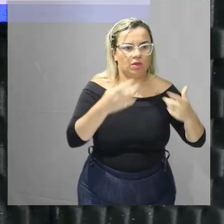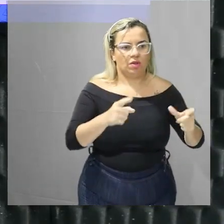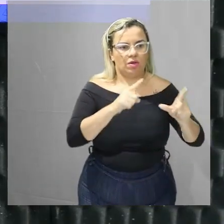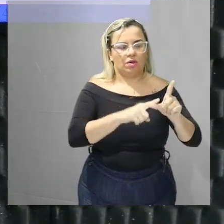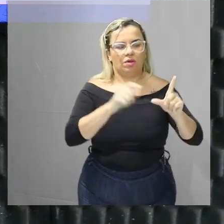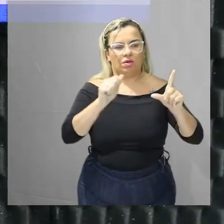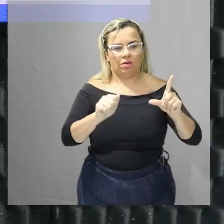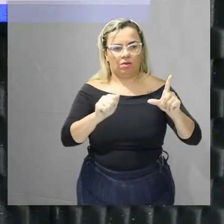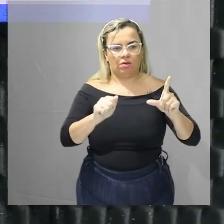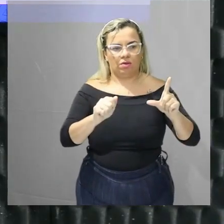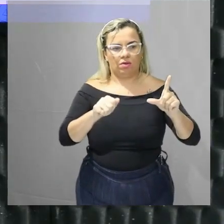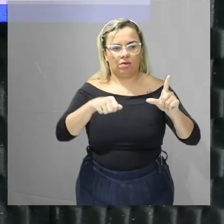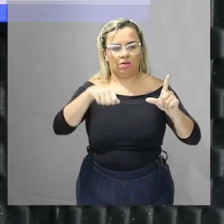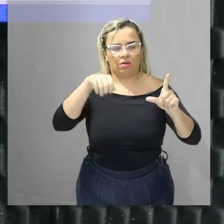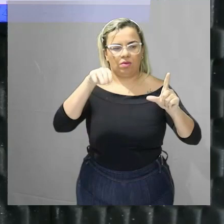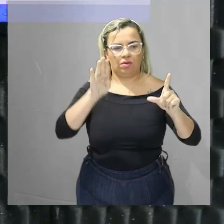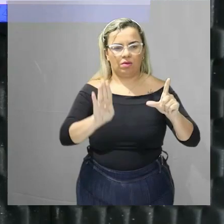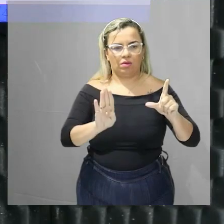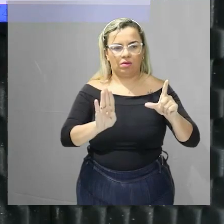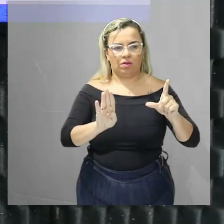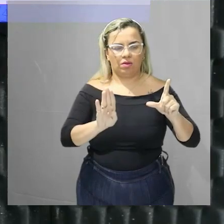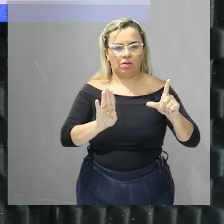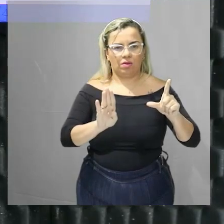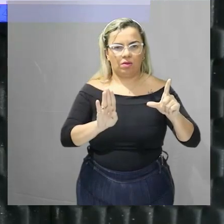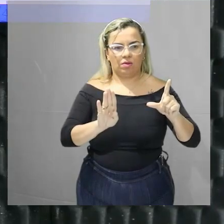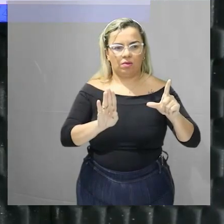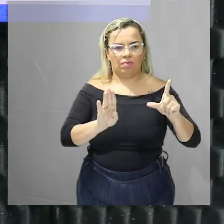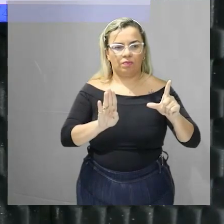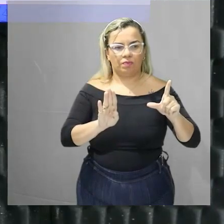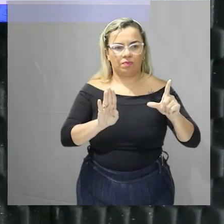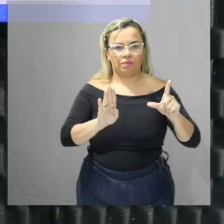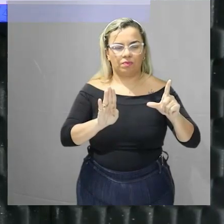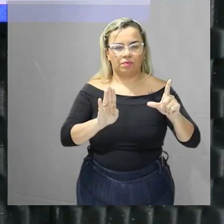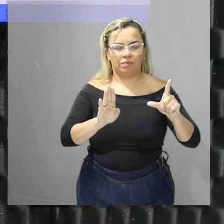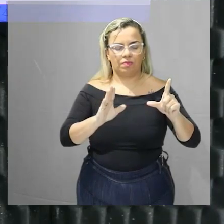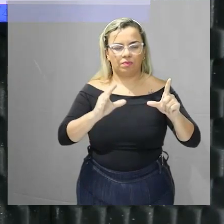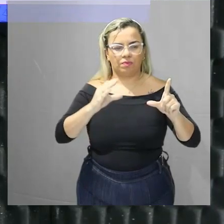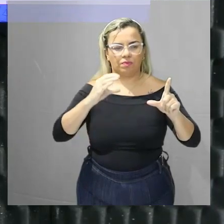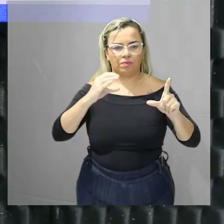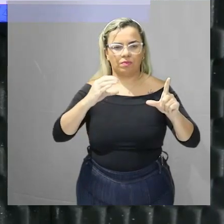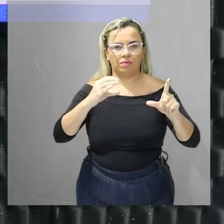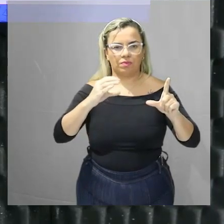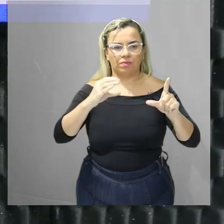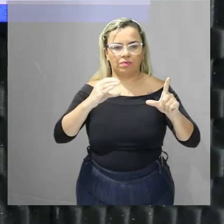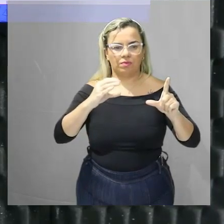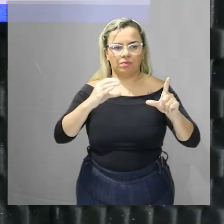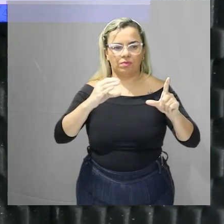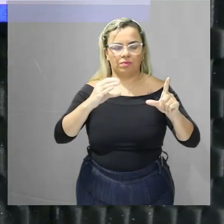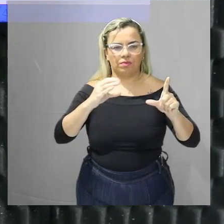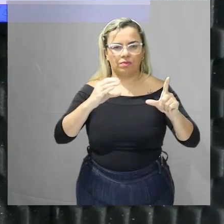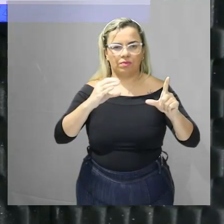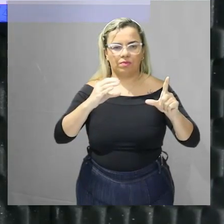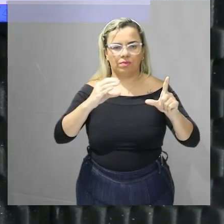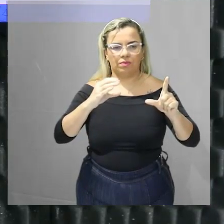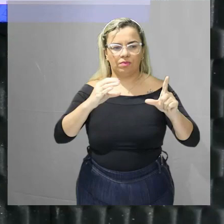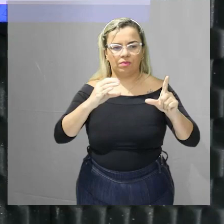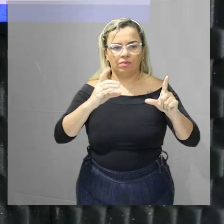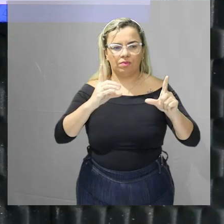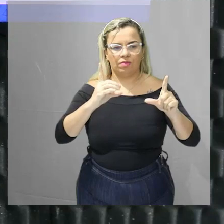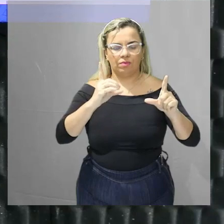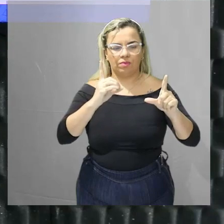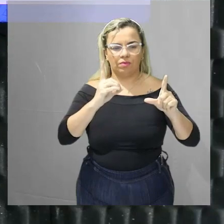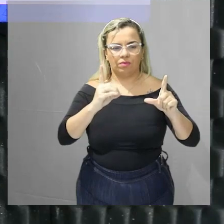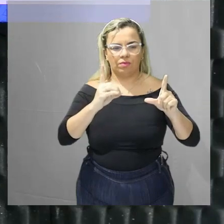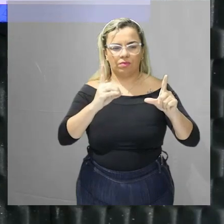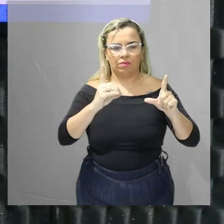escala cartográfica, pode ser o conceito de conurbação metropolitana, pode ser o conceito de território nacional, pode ser o conceito